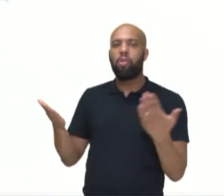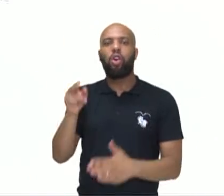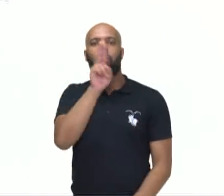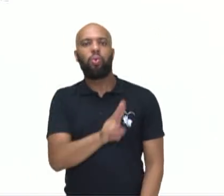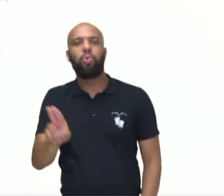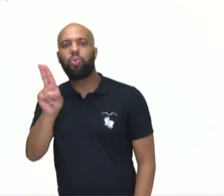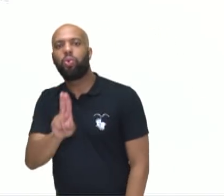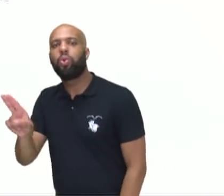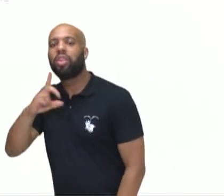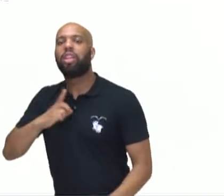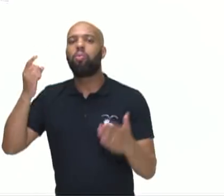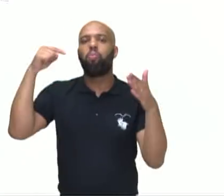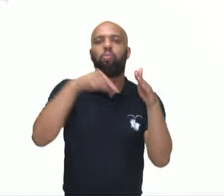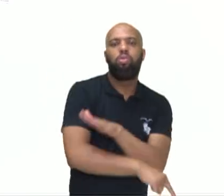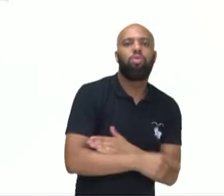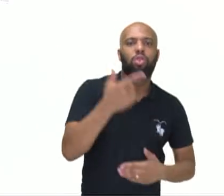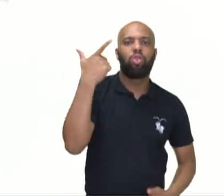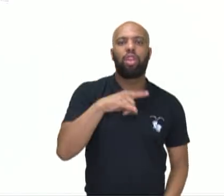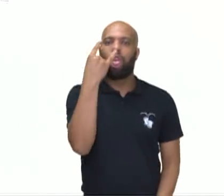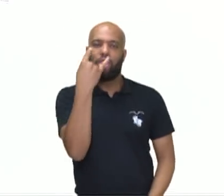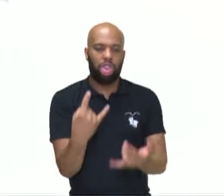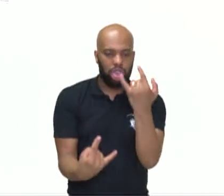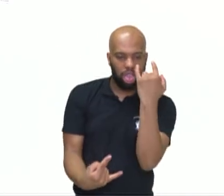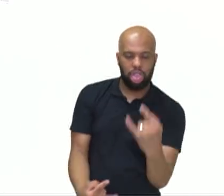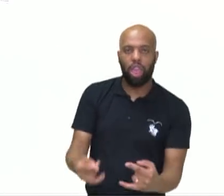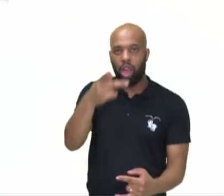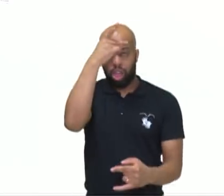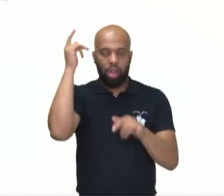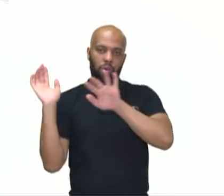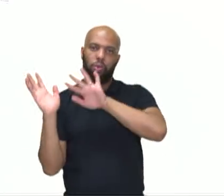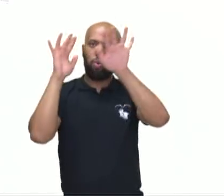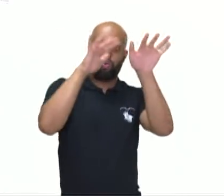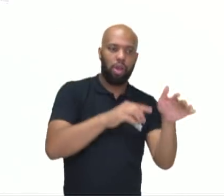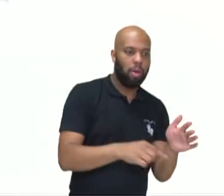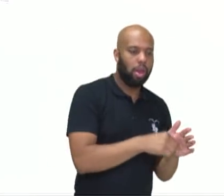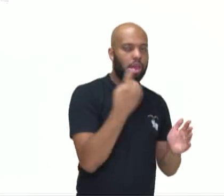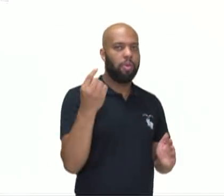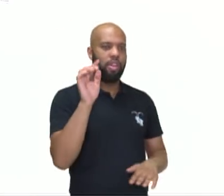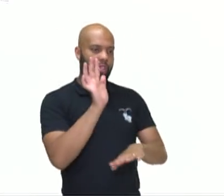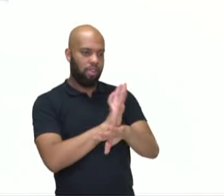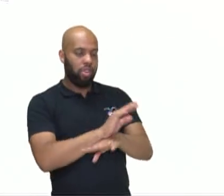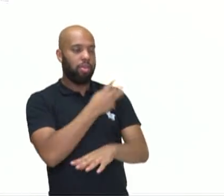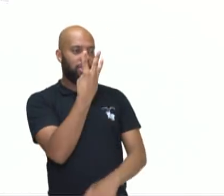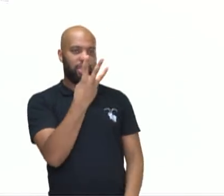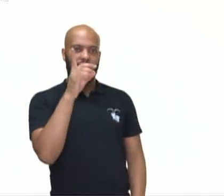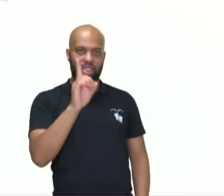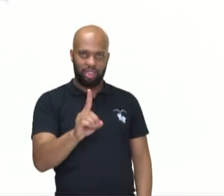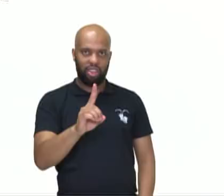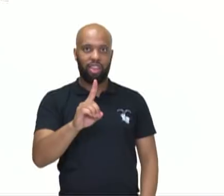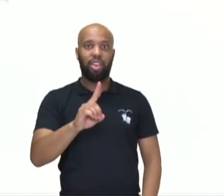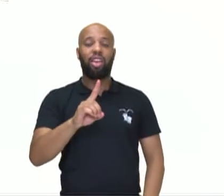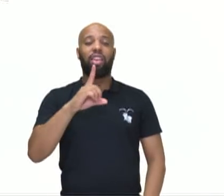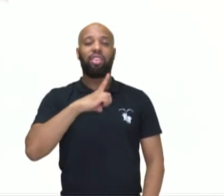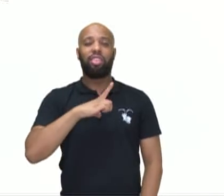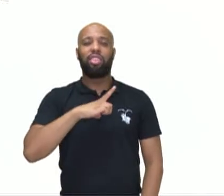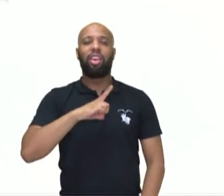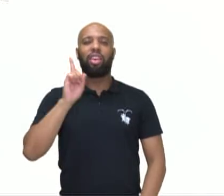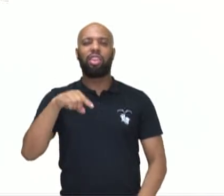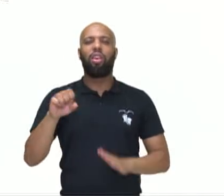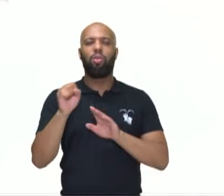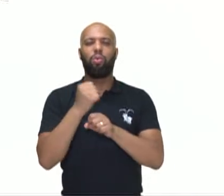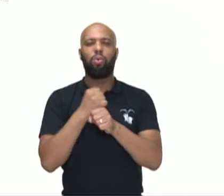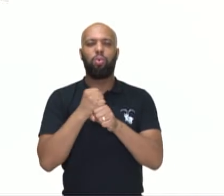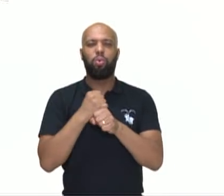a imersão para atrair o público desde o primeiro filme 3D comercial que aconteceu lá nos anos